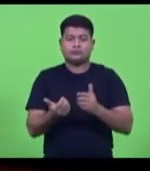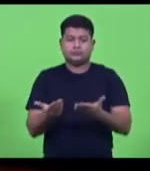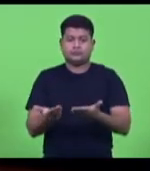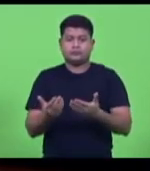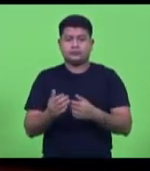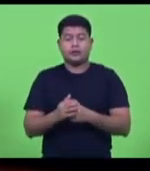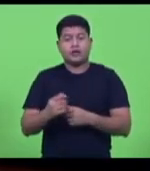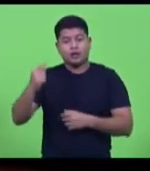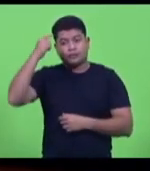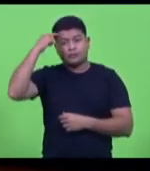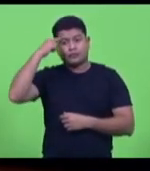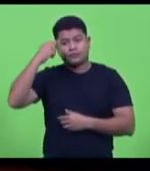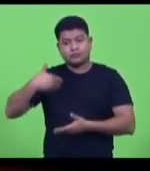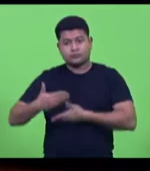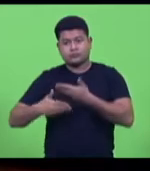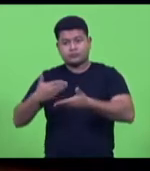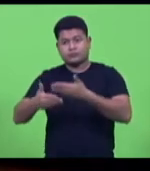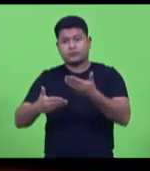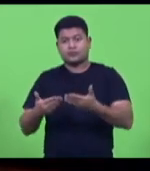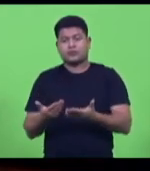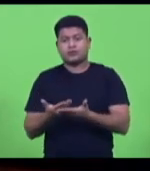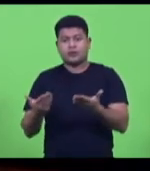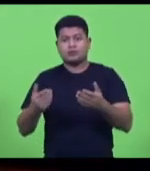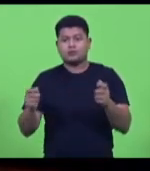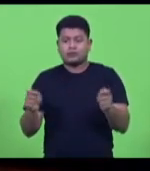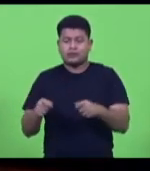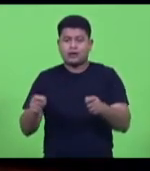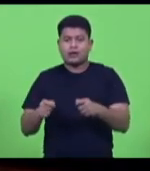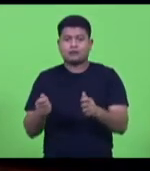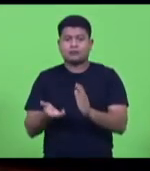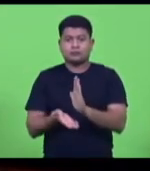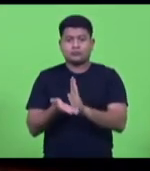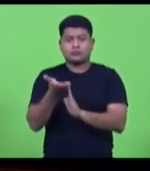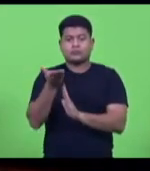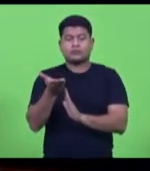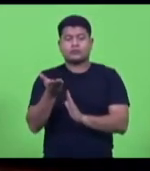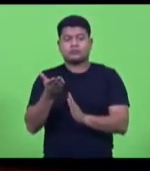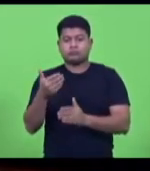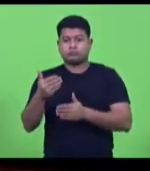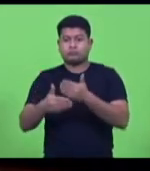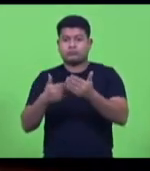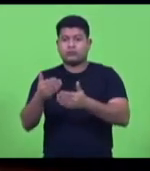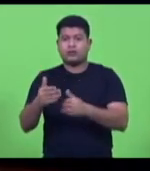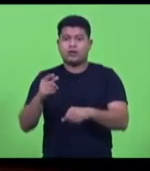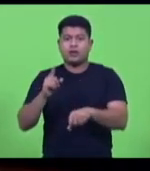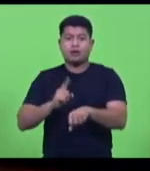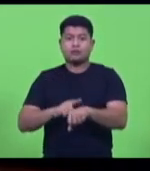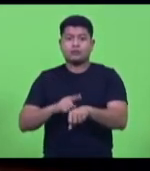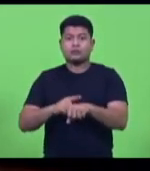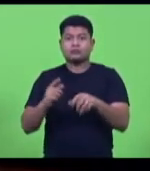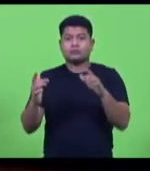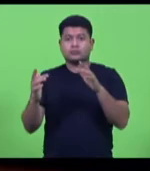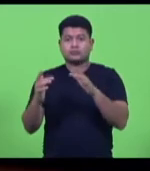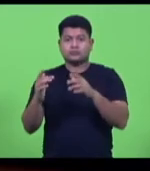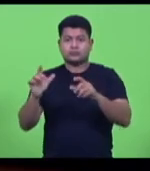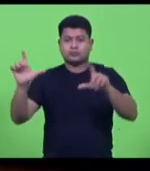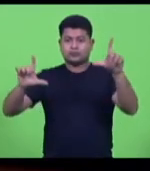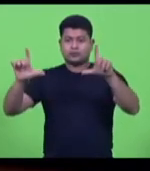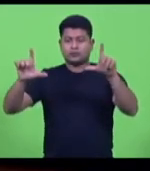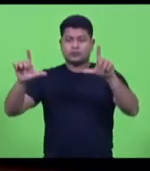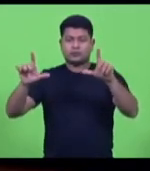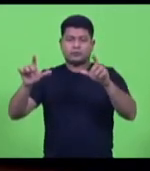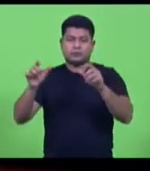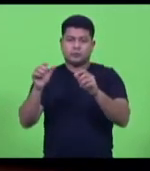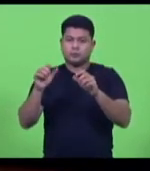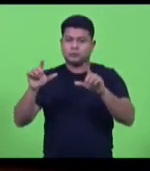longo dos anos iniciais, seria possível aumentar gradativamente o tempo de exposição à tela das crianças ao